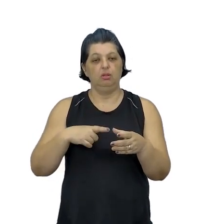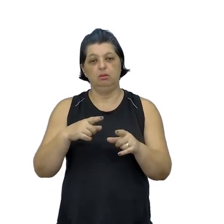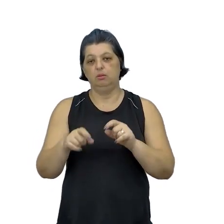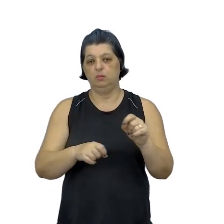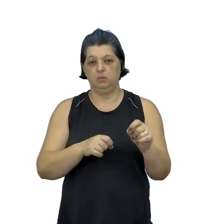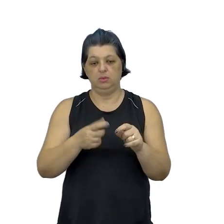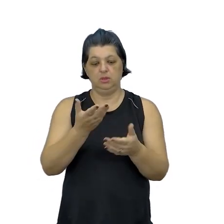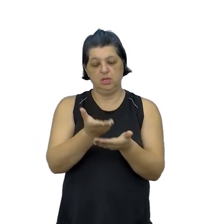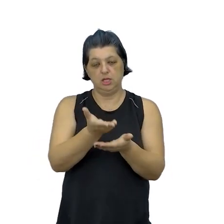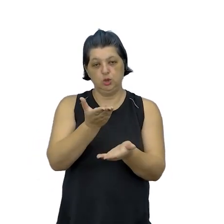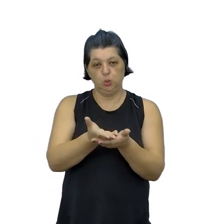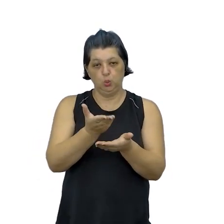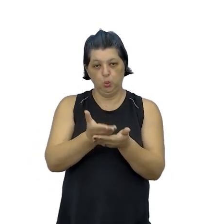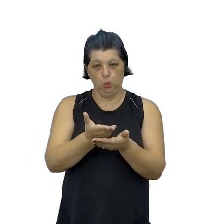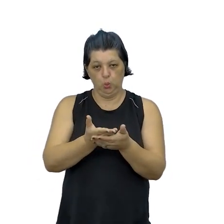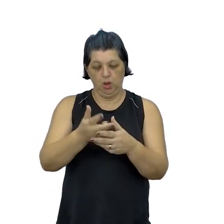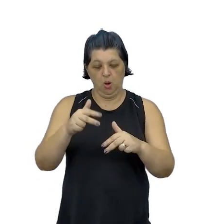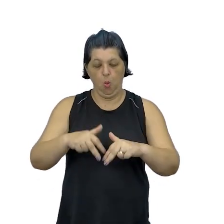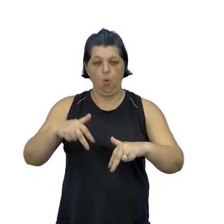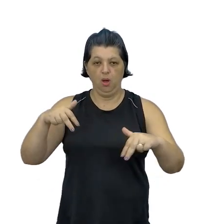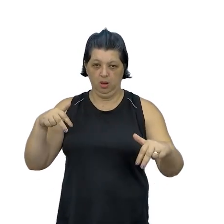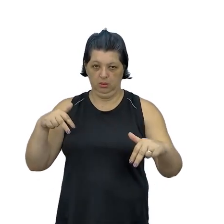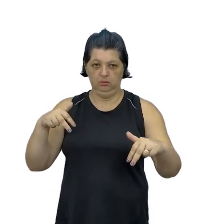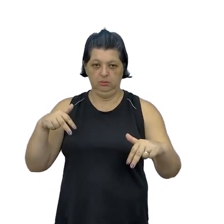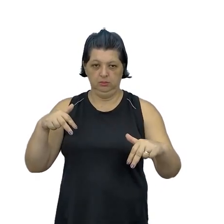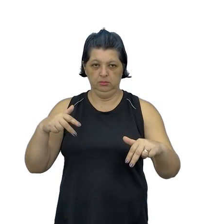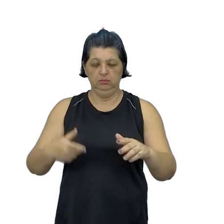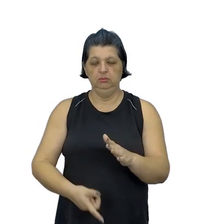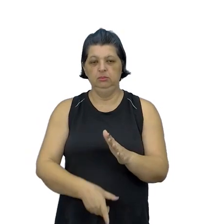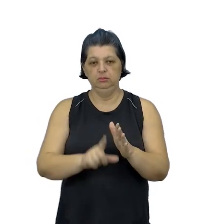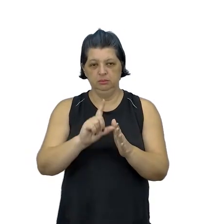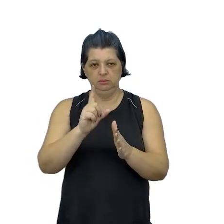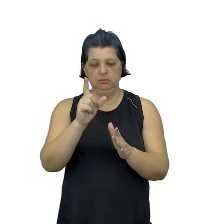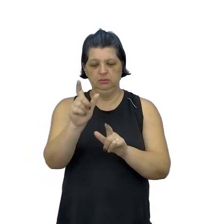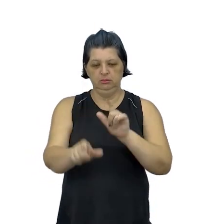estudados online, antes de o estudante frequentar a